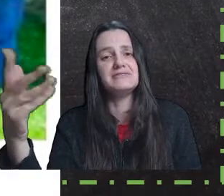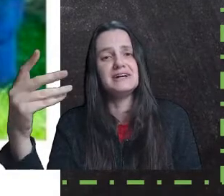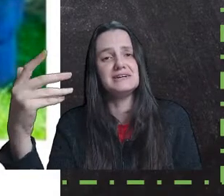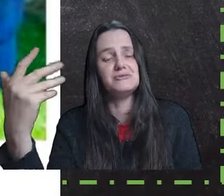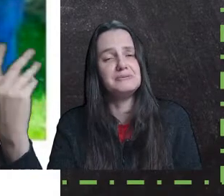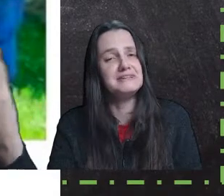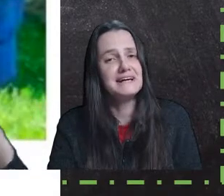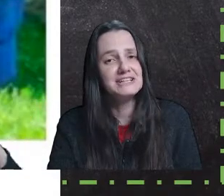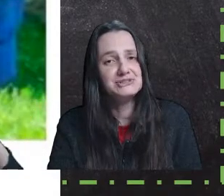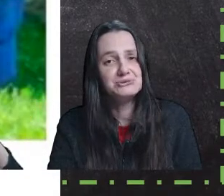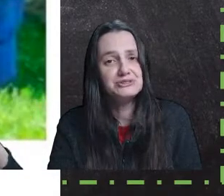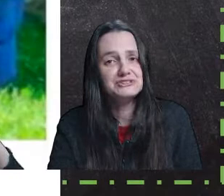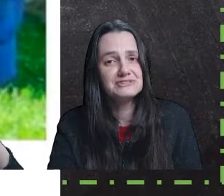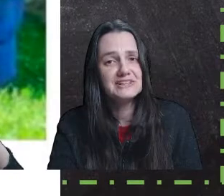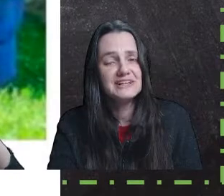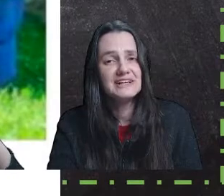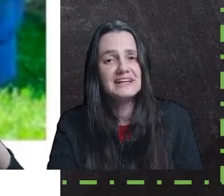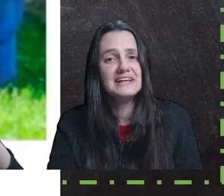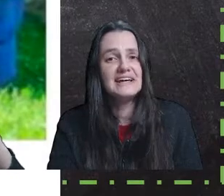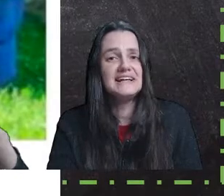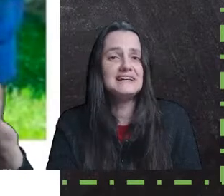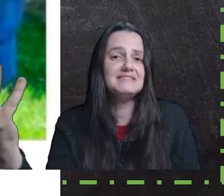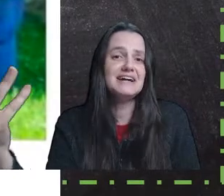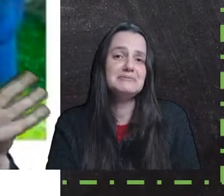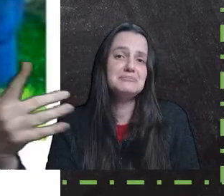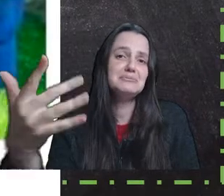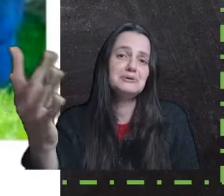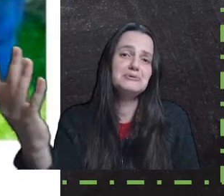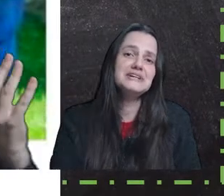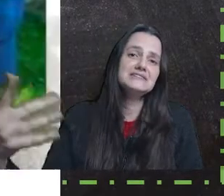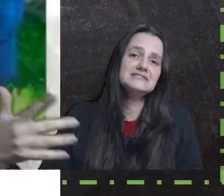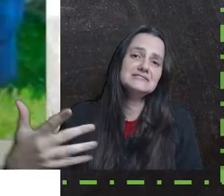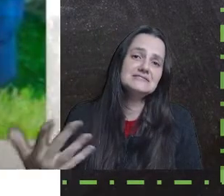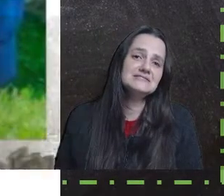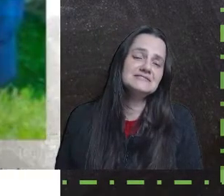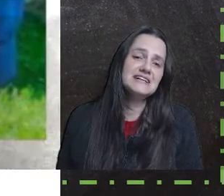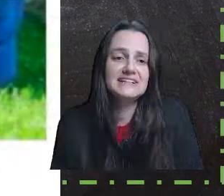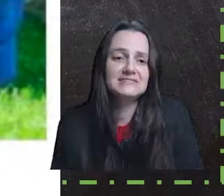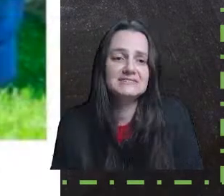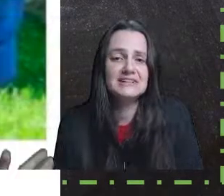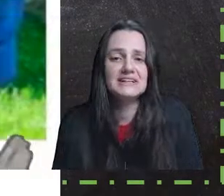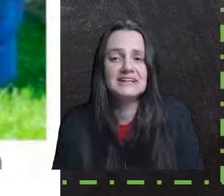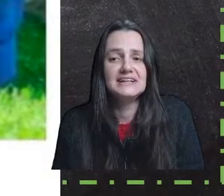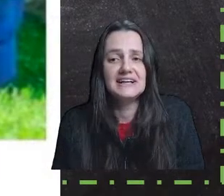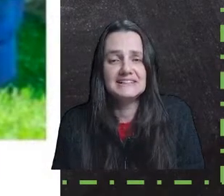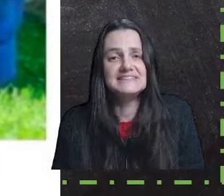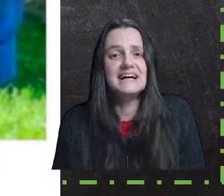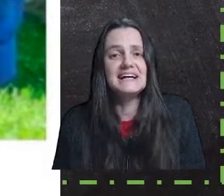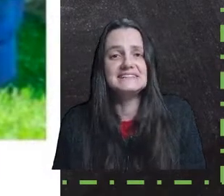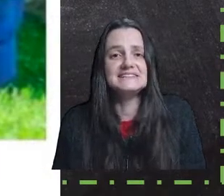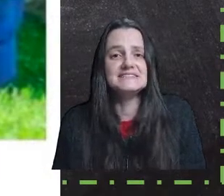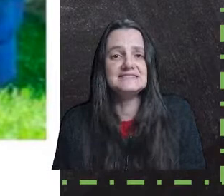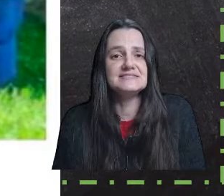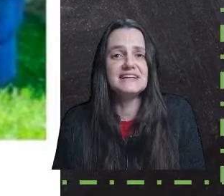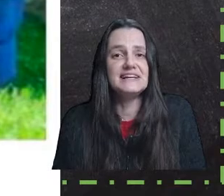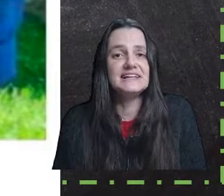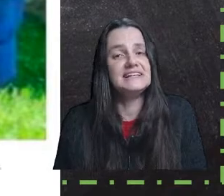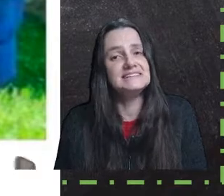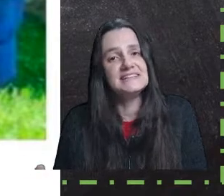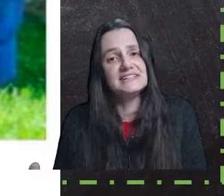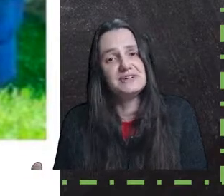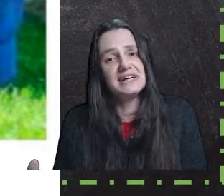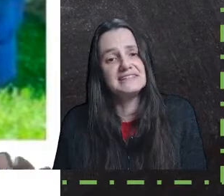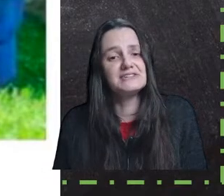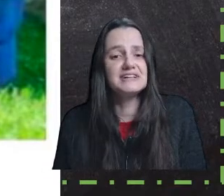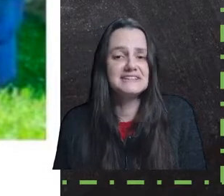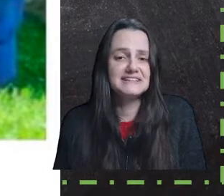floresta, acabaram com o habitat do urso, e ele vai procurando, seriam as cidades, né,